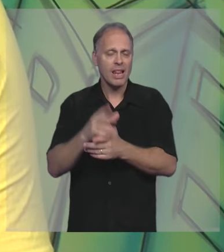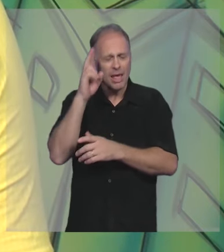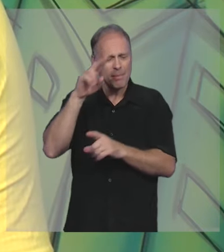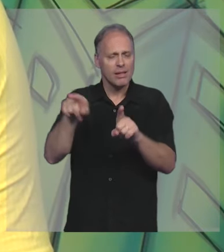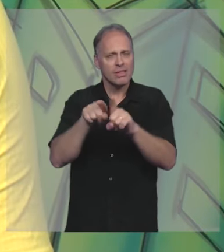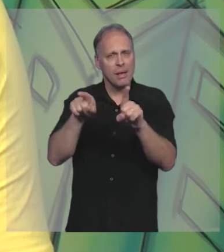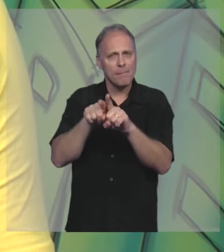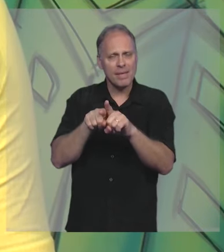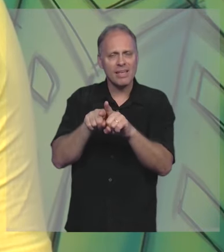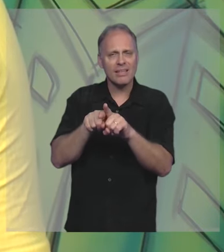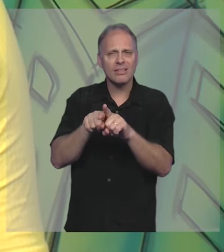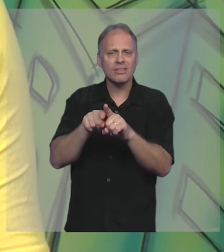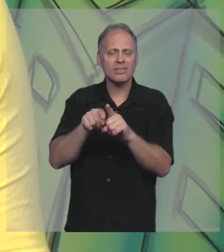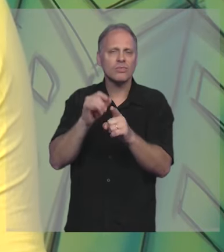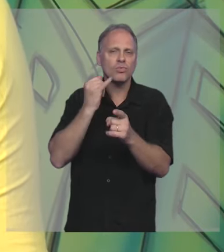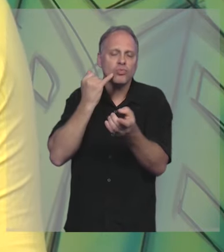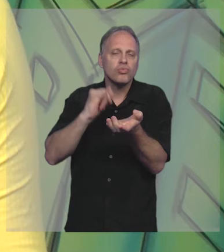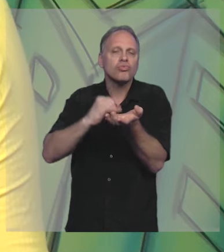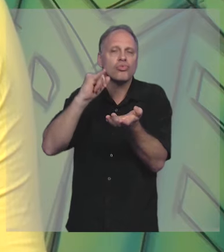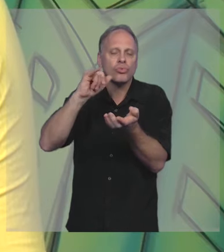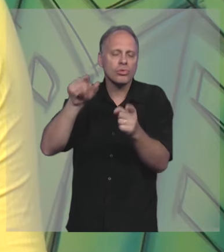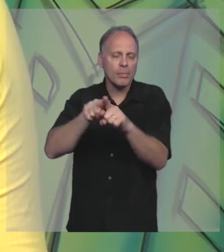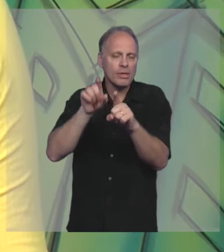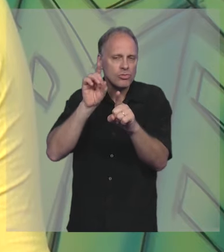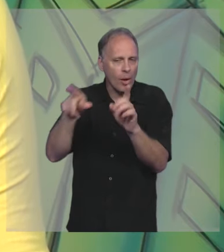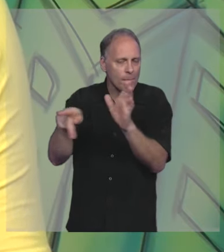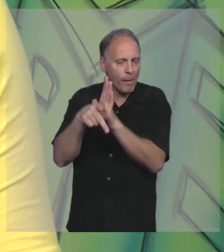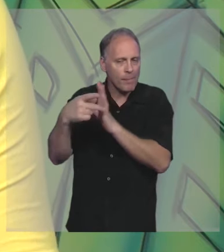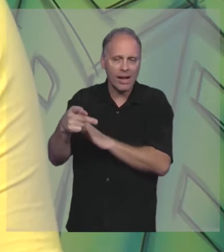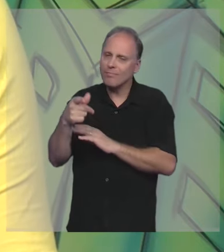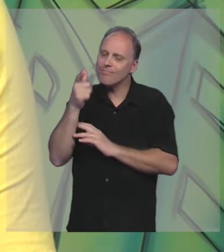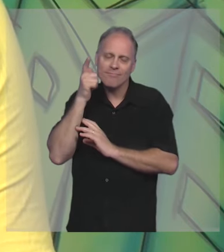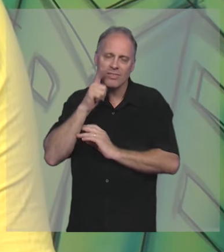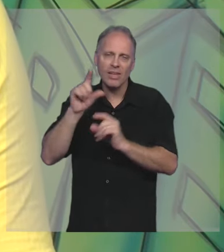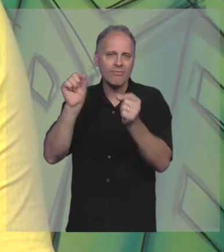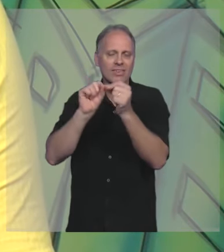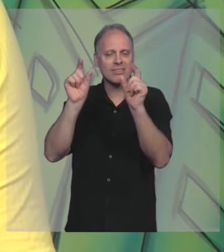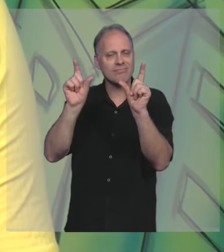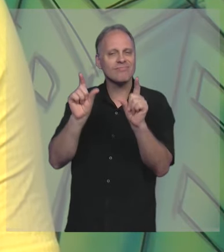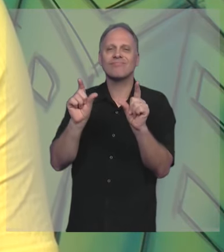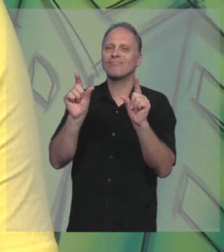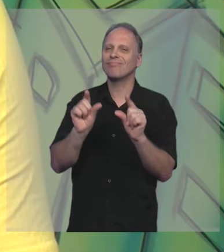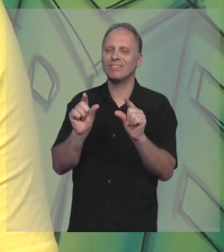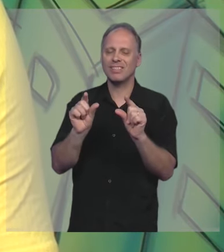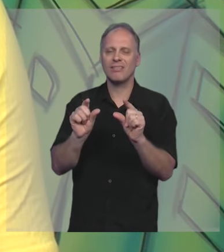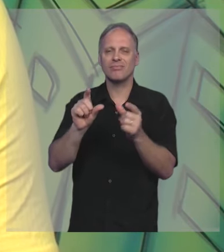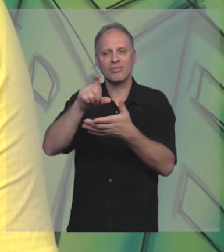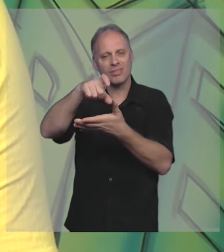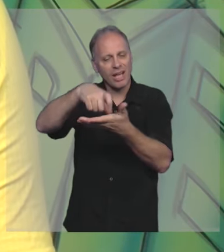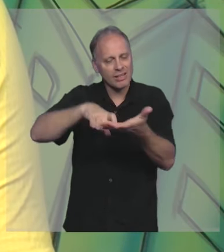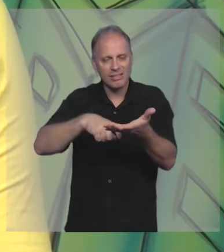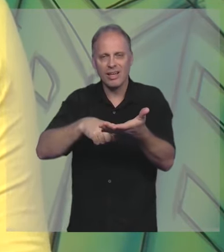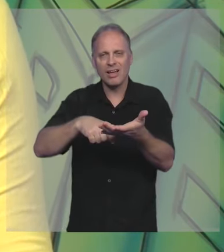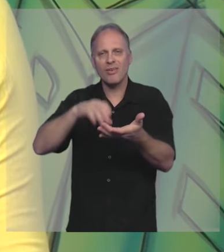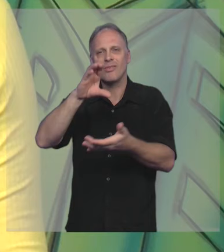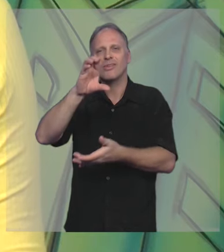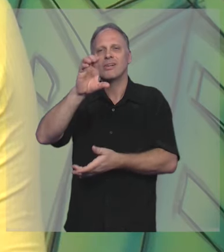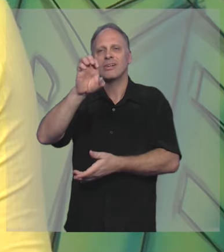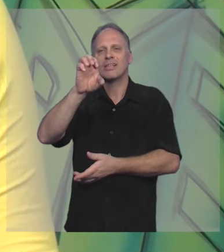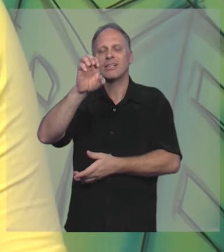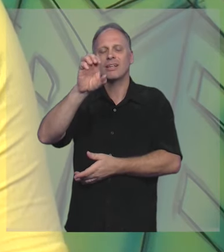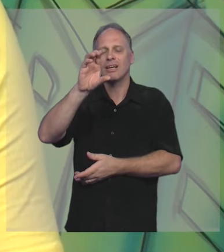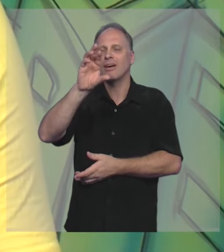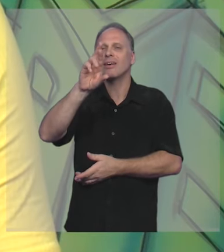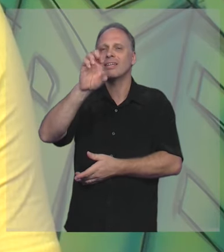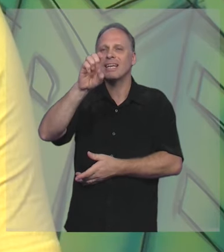taxa de juro, né, só ela por si não consegue fazer a redução do cartão de crédito, que, por exemplo, tem